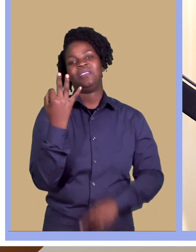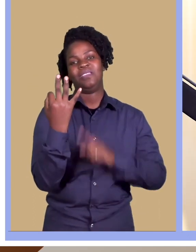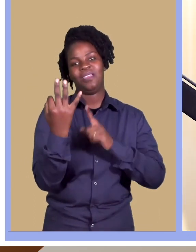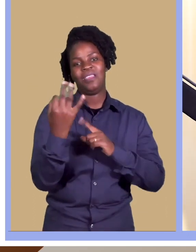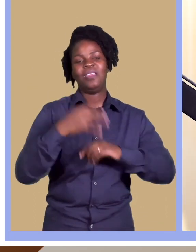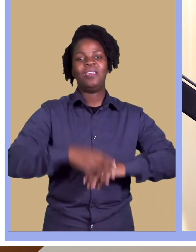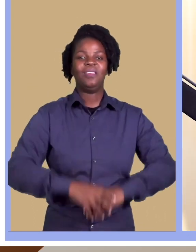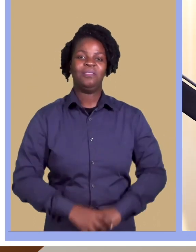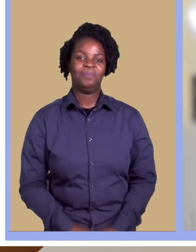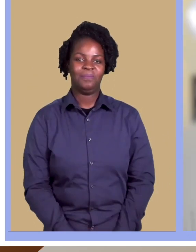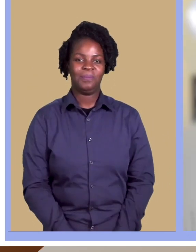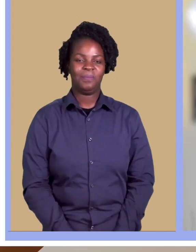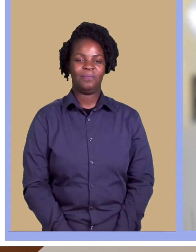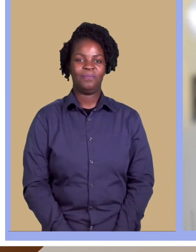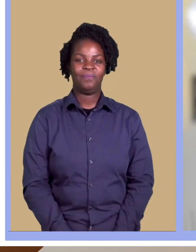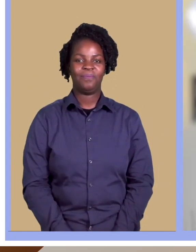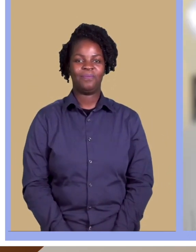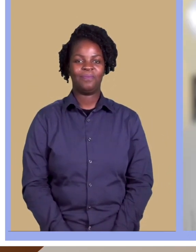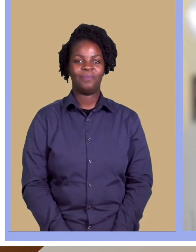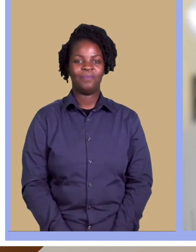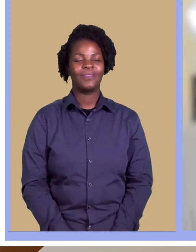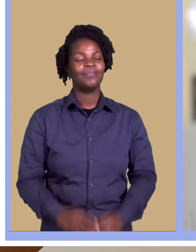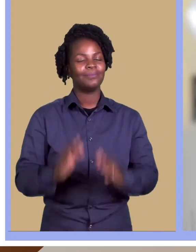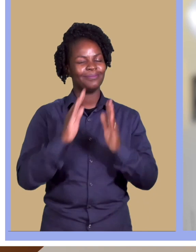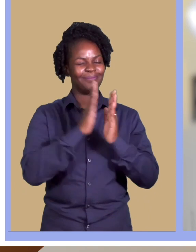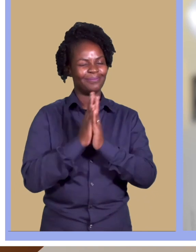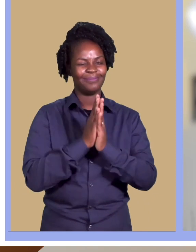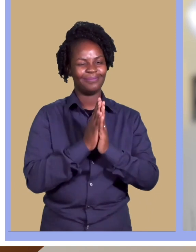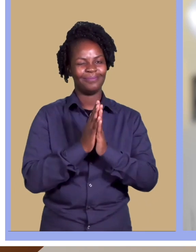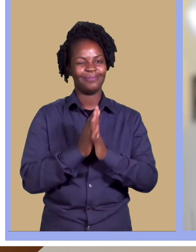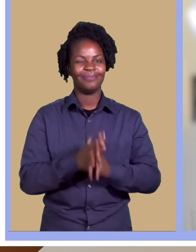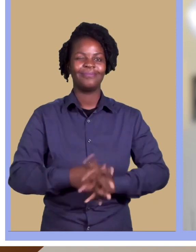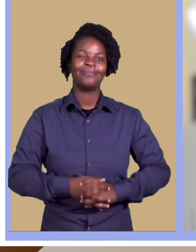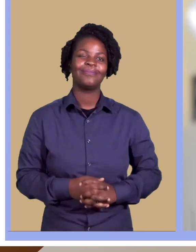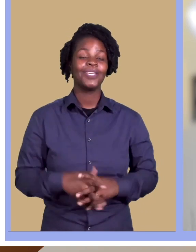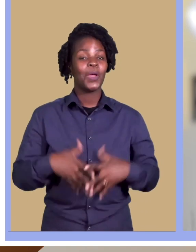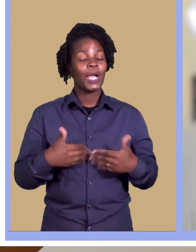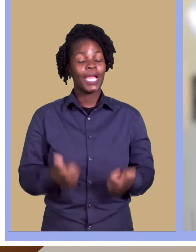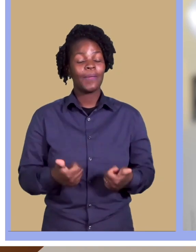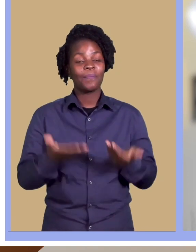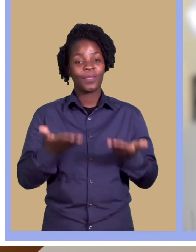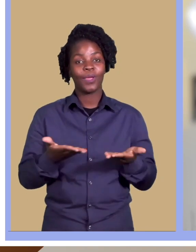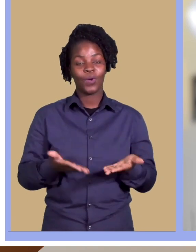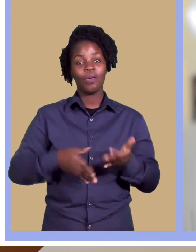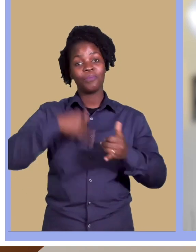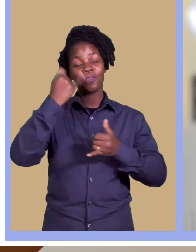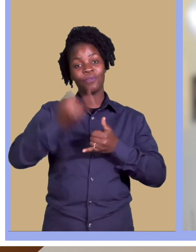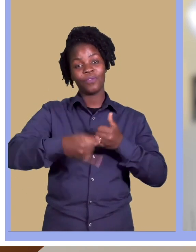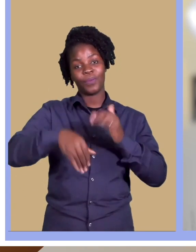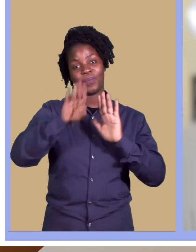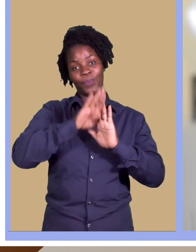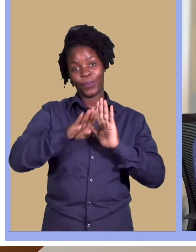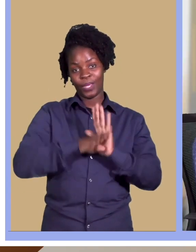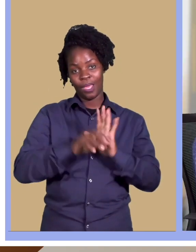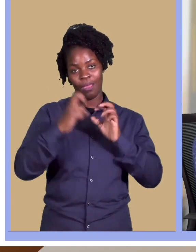obrigado. Muito bem, chegamos ao termo deste podcast e estiveram na vossa companhia Rafael Bata,